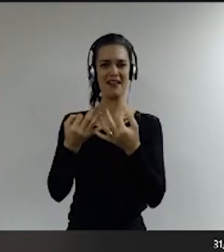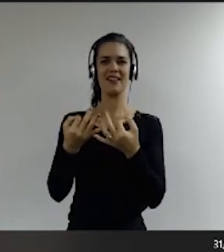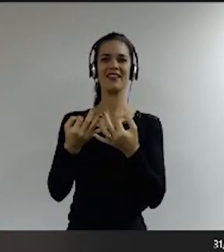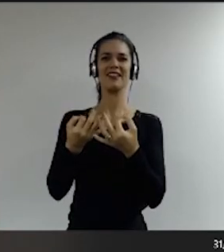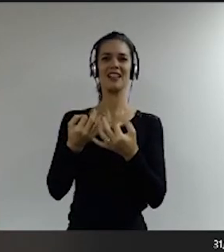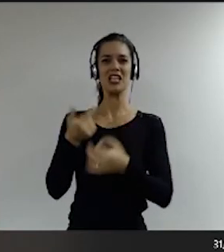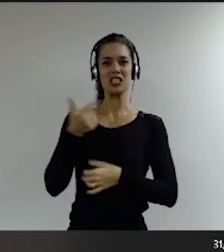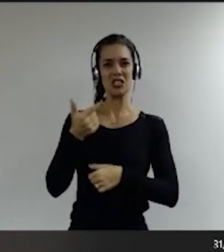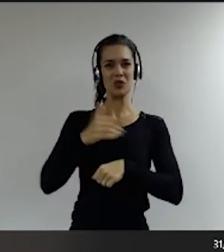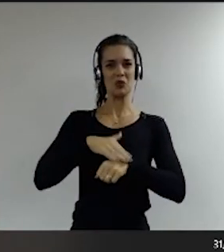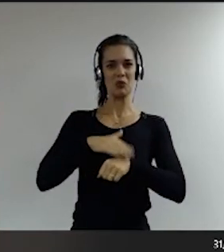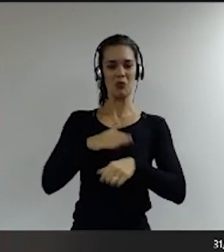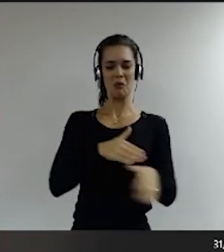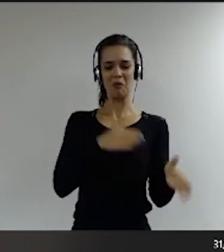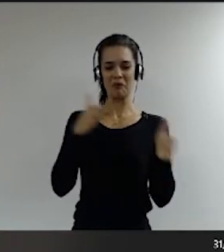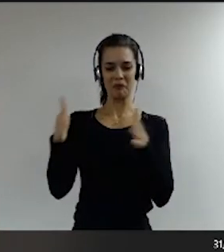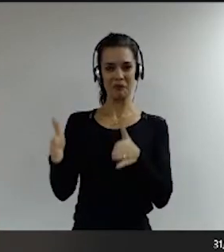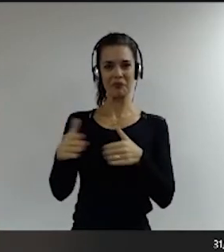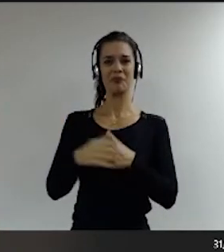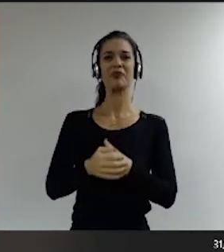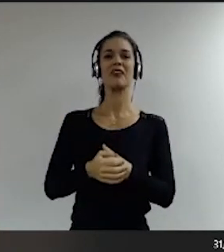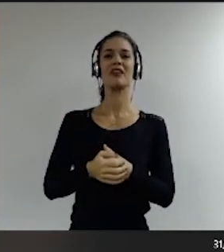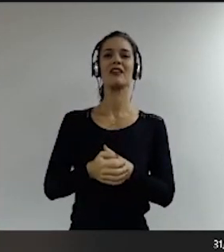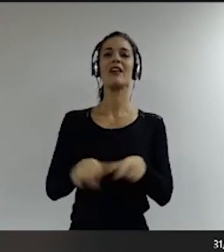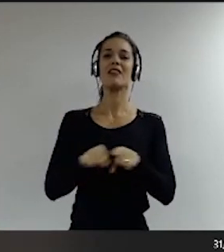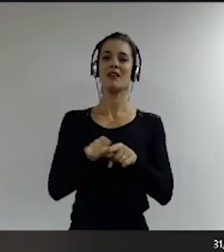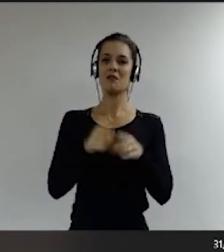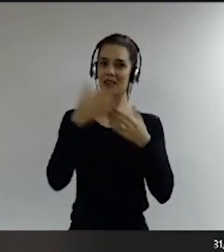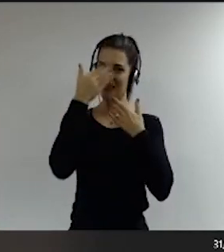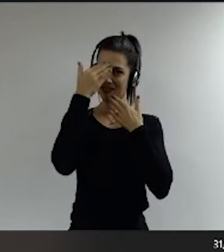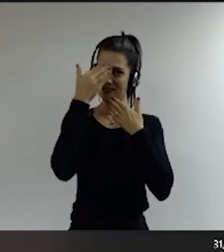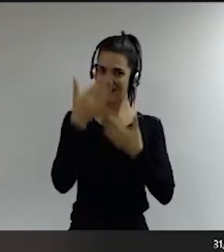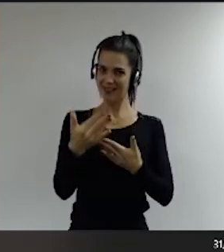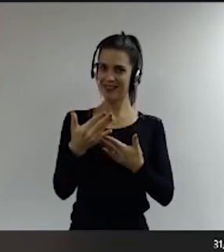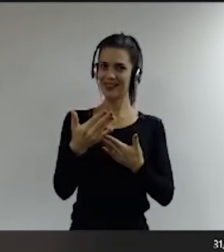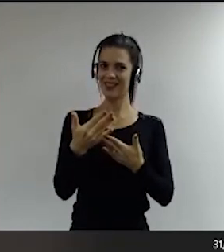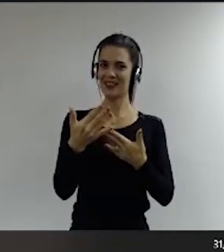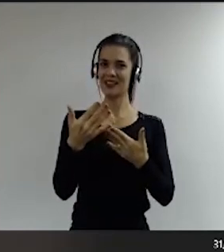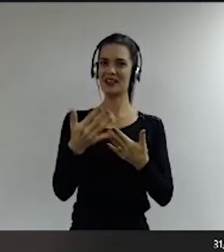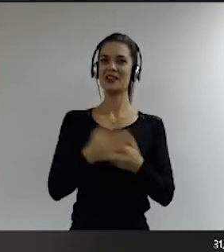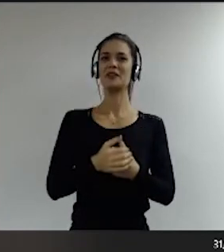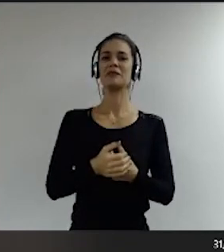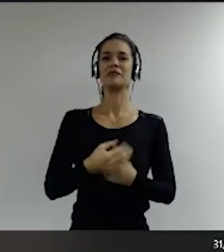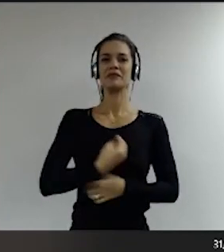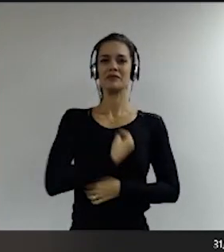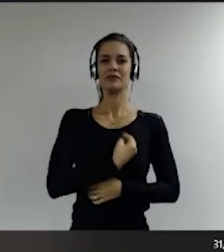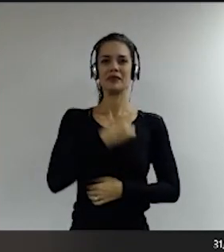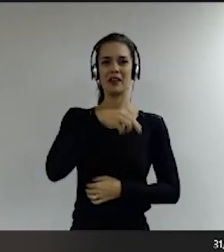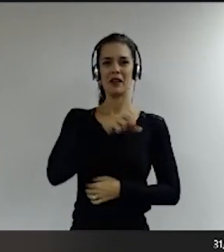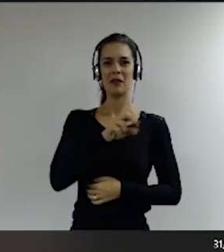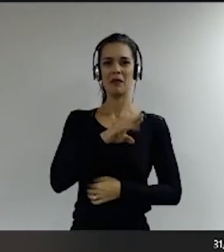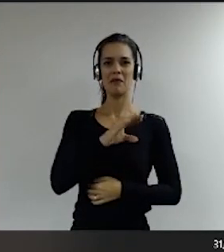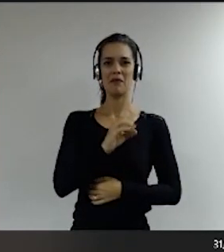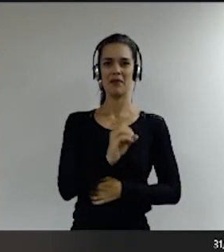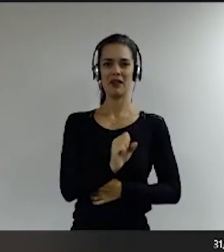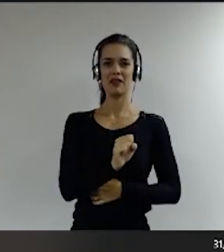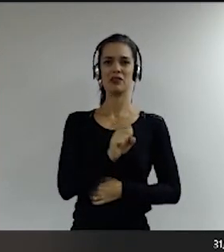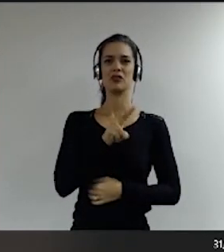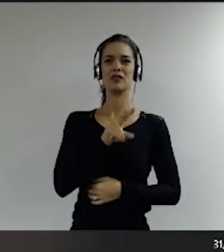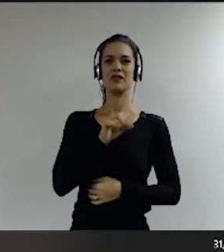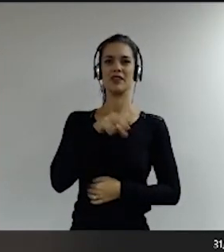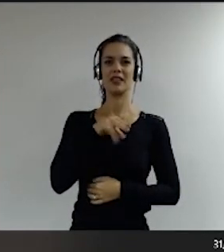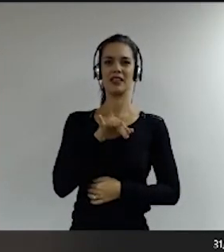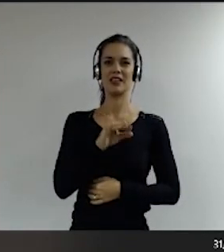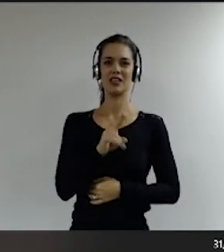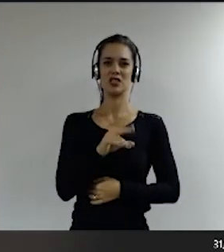seu segundo mandato. Quero agradecer aqui publicamente a presença do nosso Marcos Vinícius Jardim,